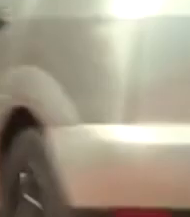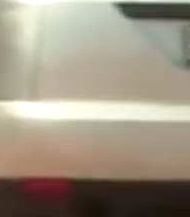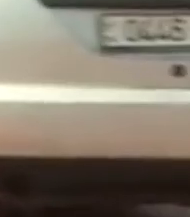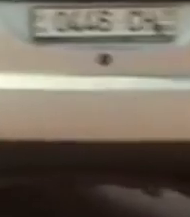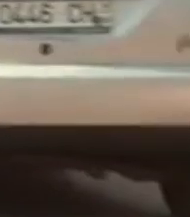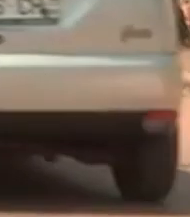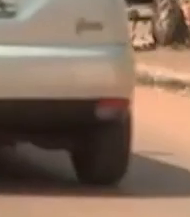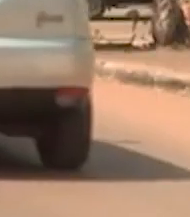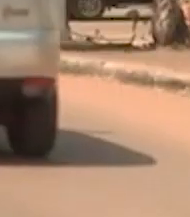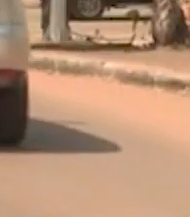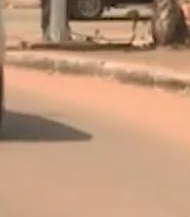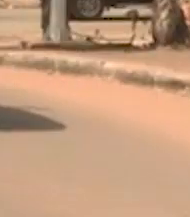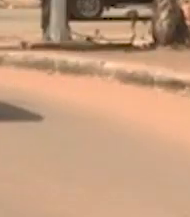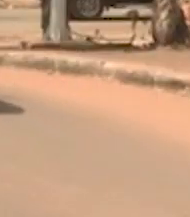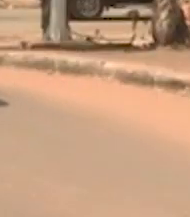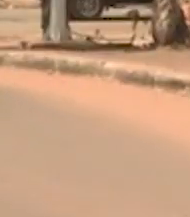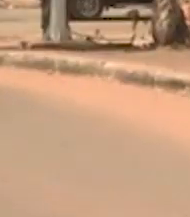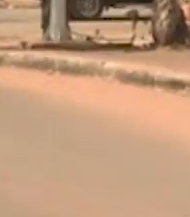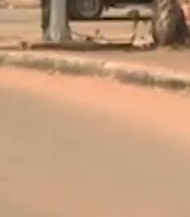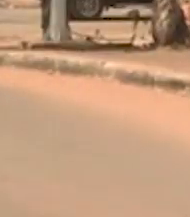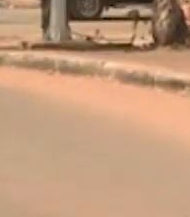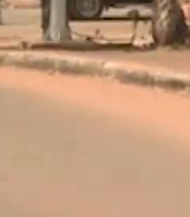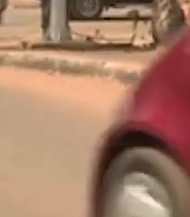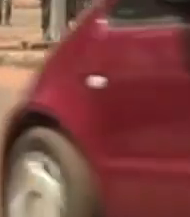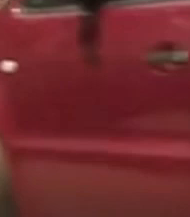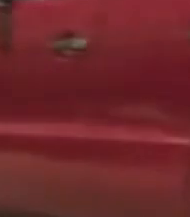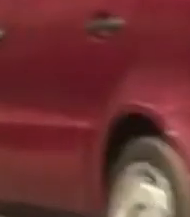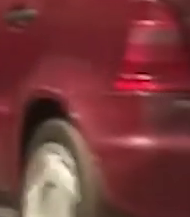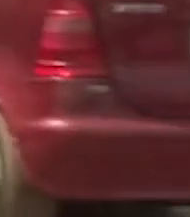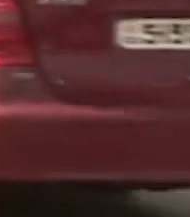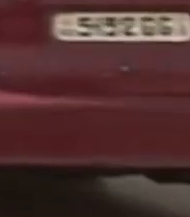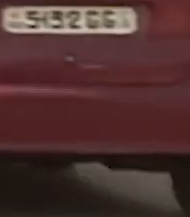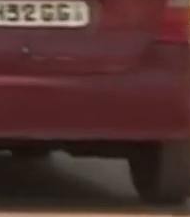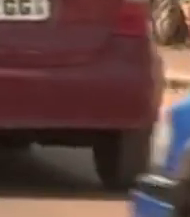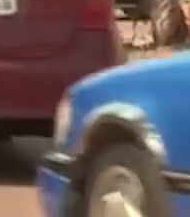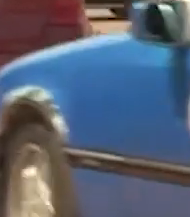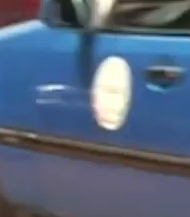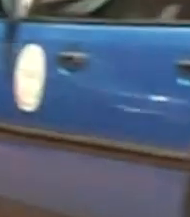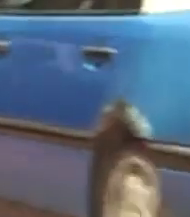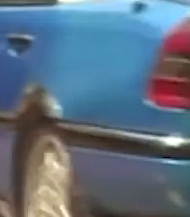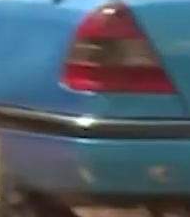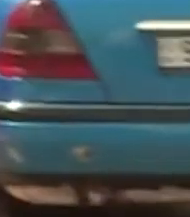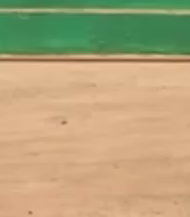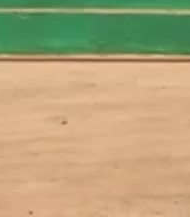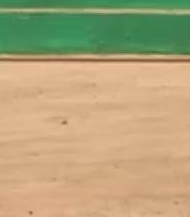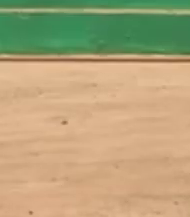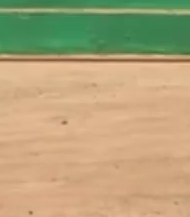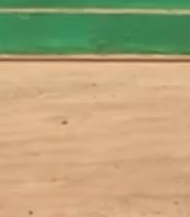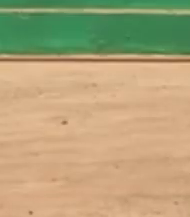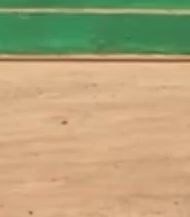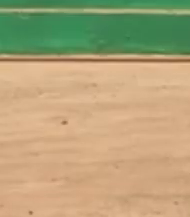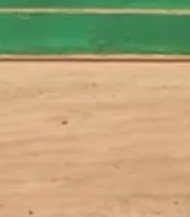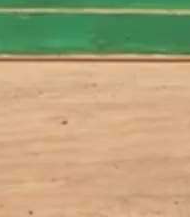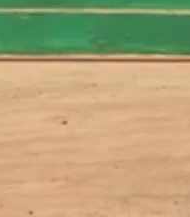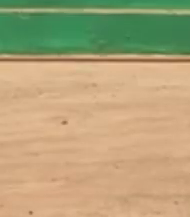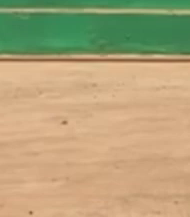A Guiné-Bissau realiza eleições presidenciais a 24 de novembro. Caso haja segunda volta, está marcada para